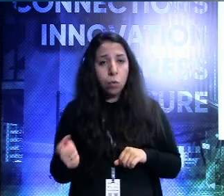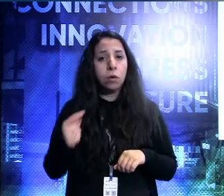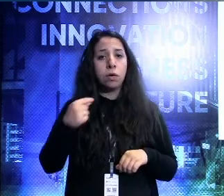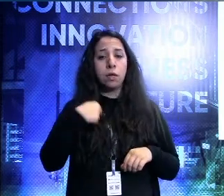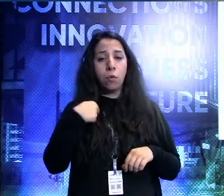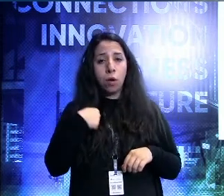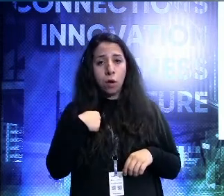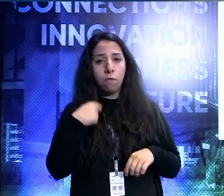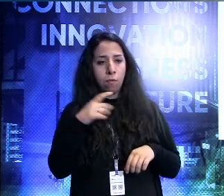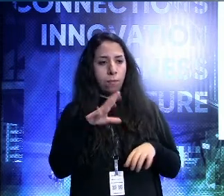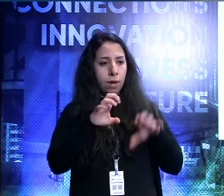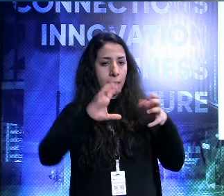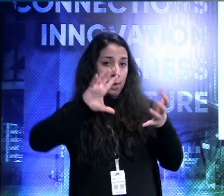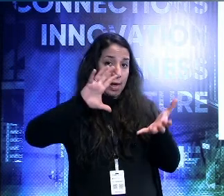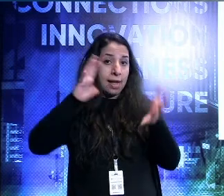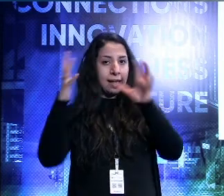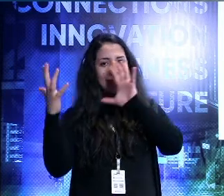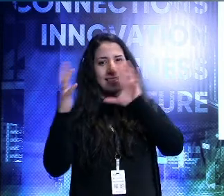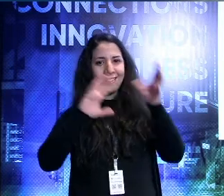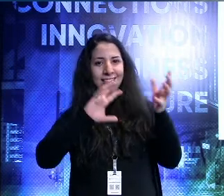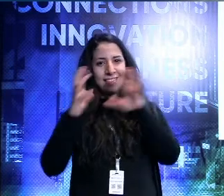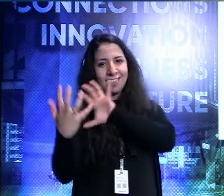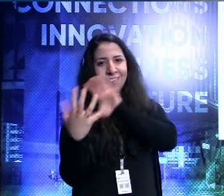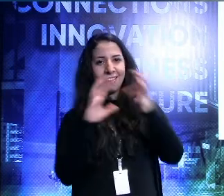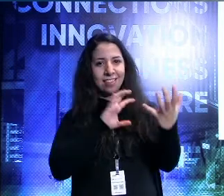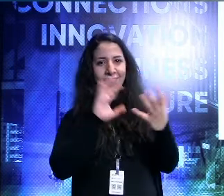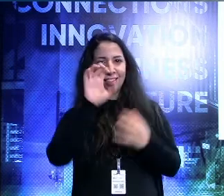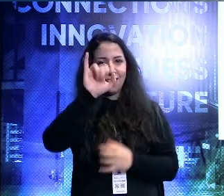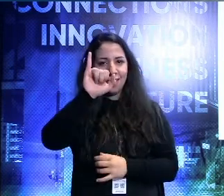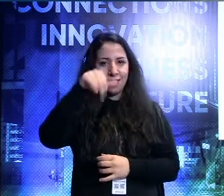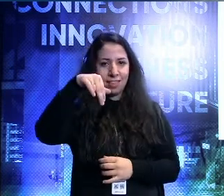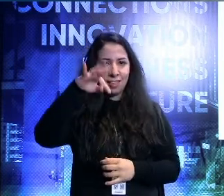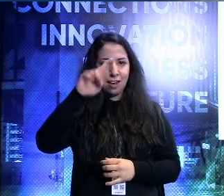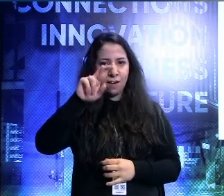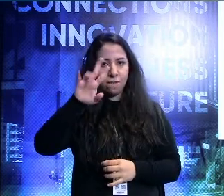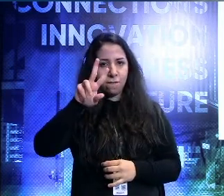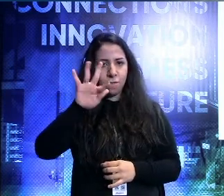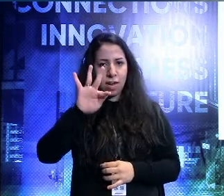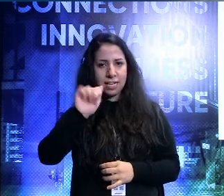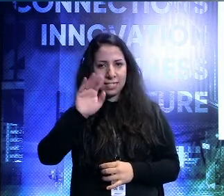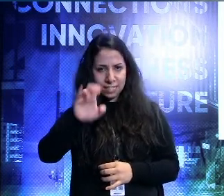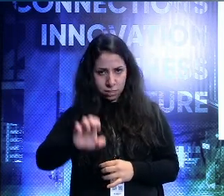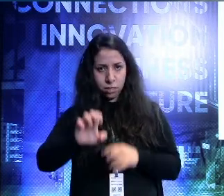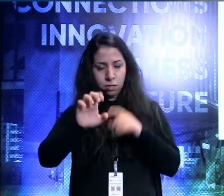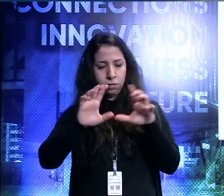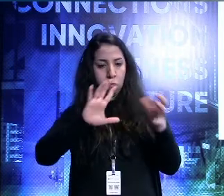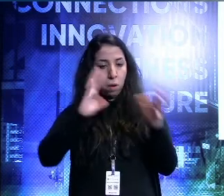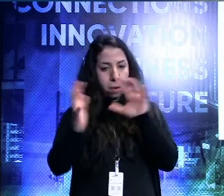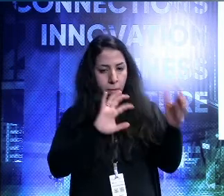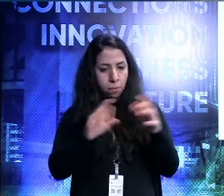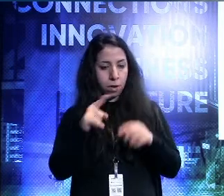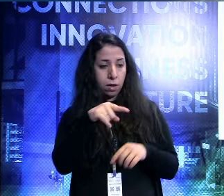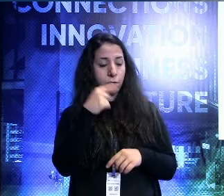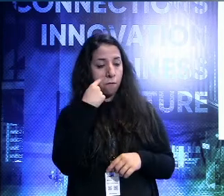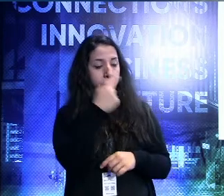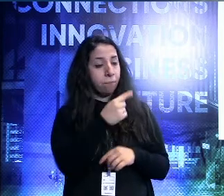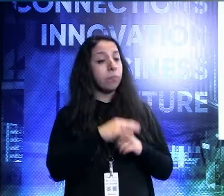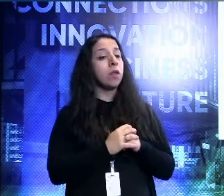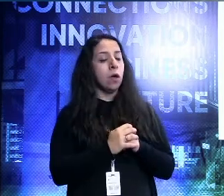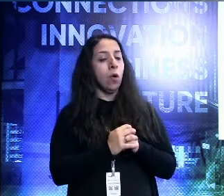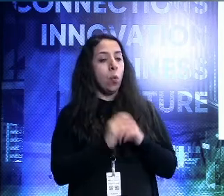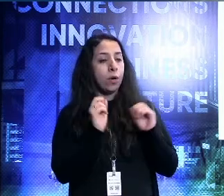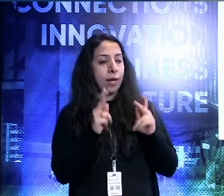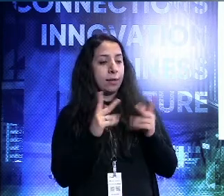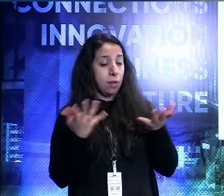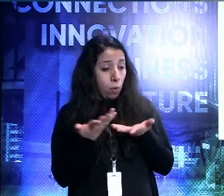usando interface. Então, dentro do meu strategy, vamos pegar o exemplo de novo ali do Google. Imagina que o meu strategy ali,